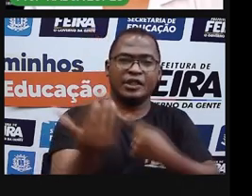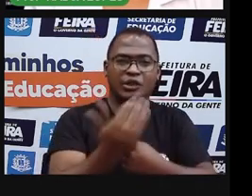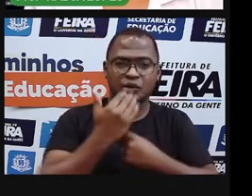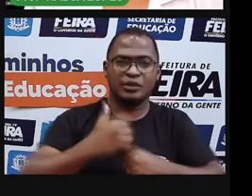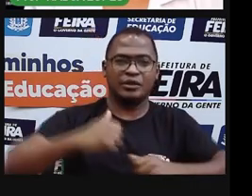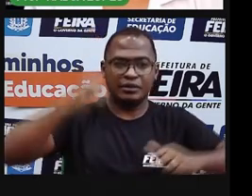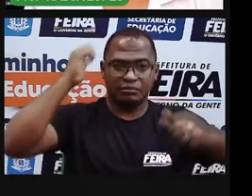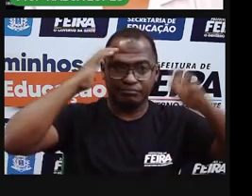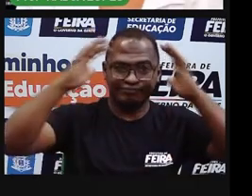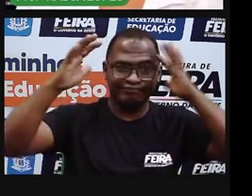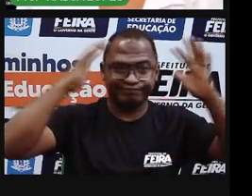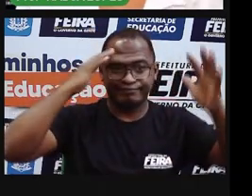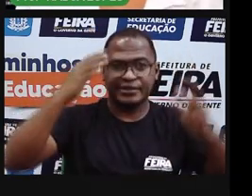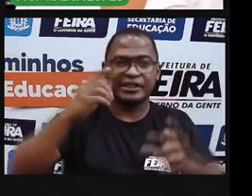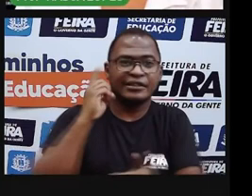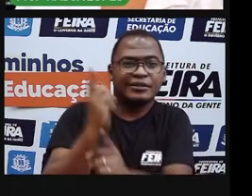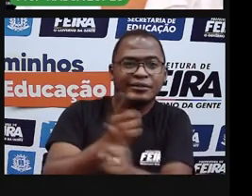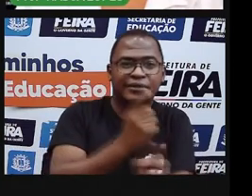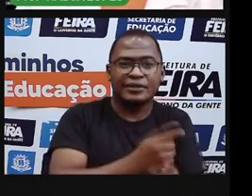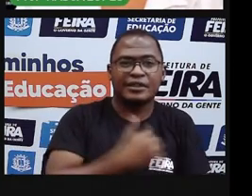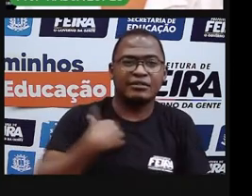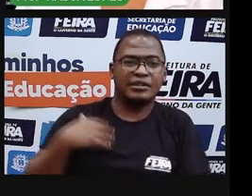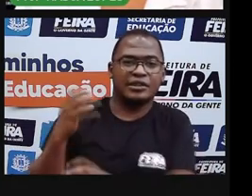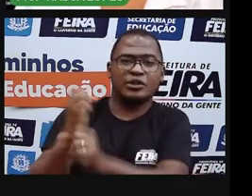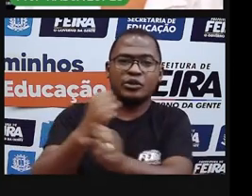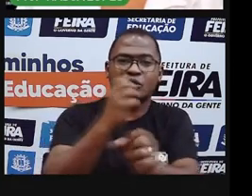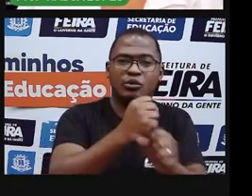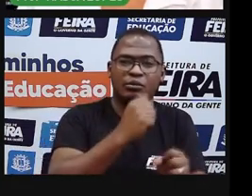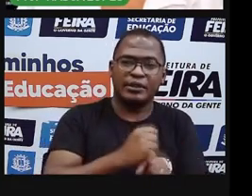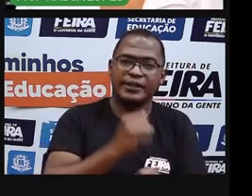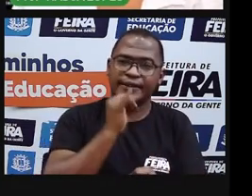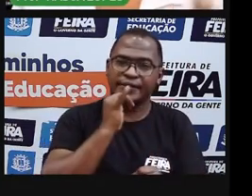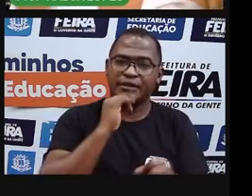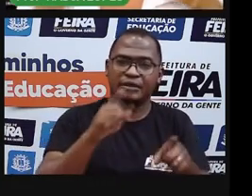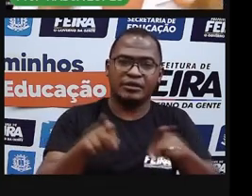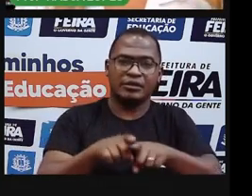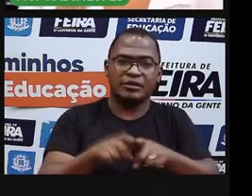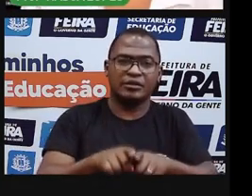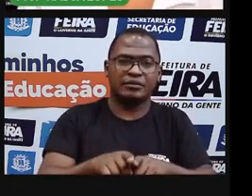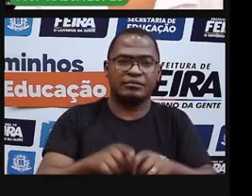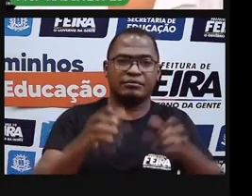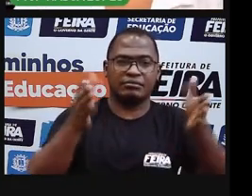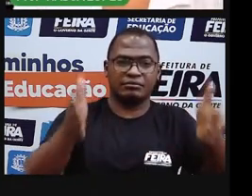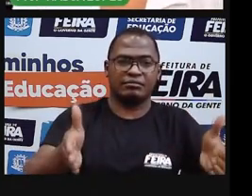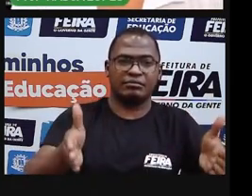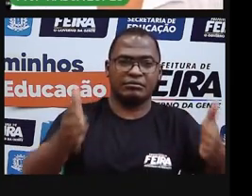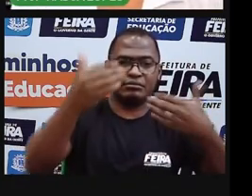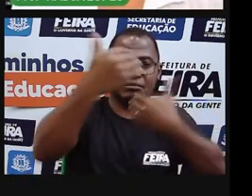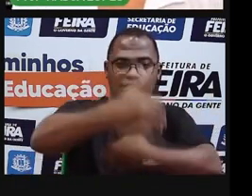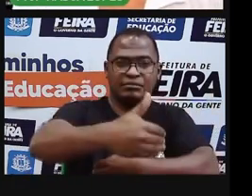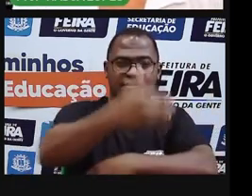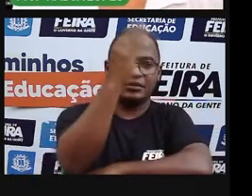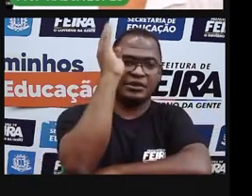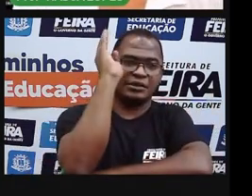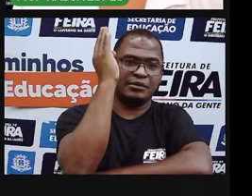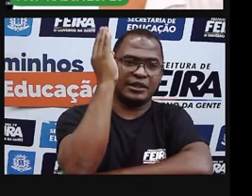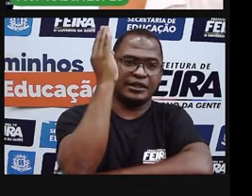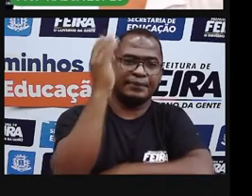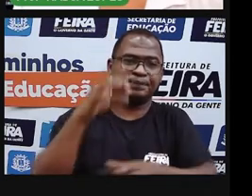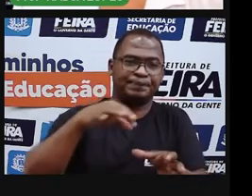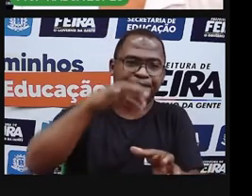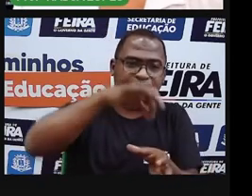Qual que é a as das unidades EA esse material ele vem assim a gente uma caixinha de madeira que tem os